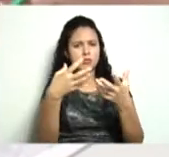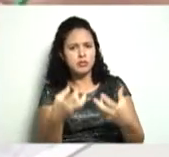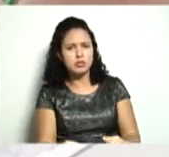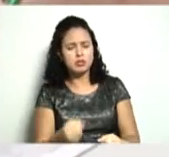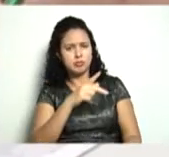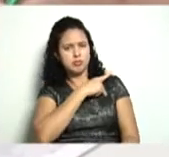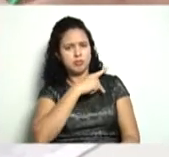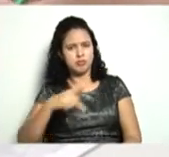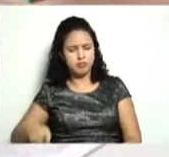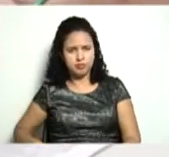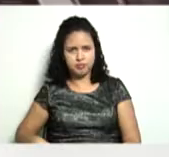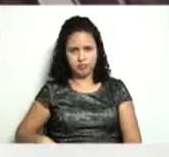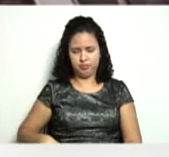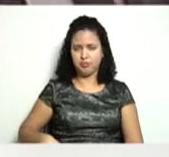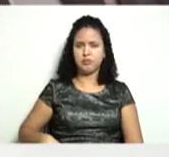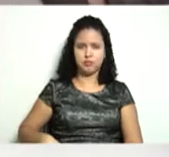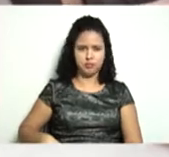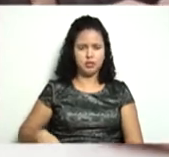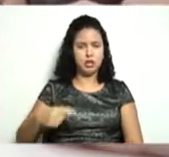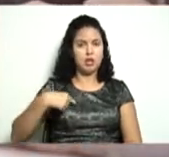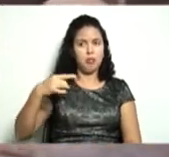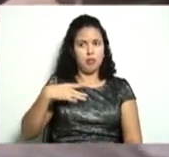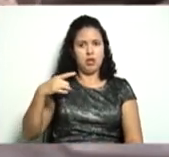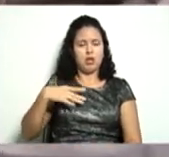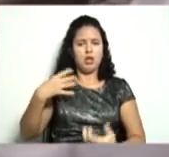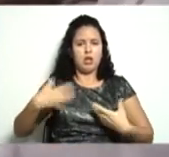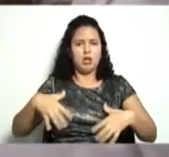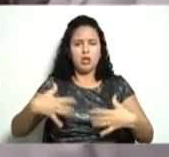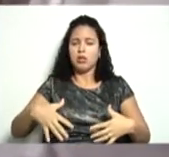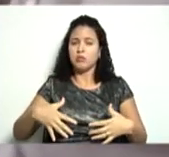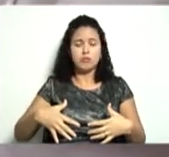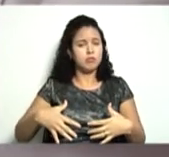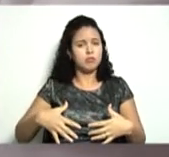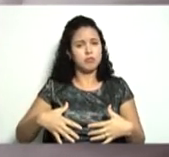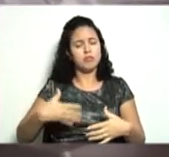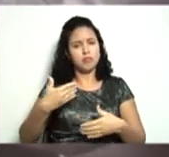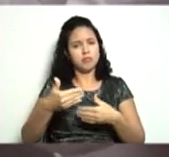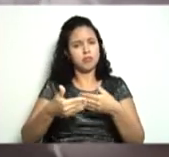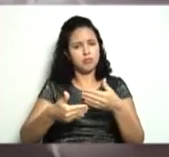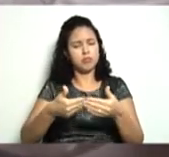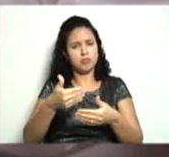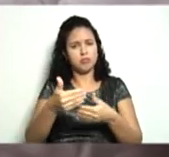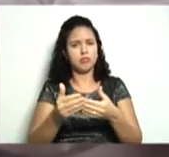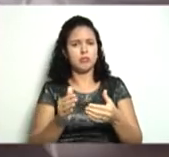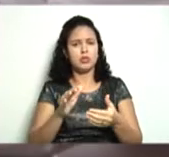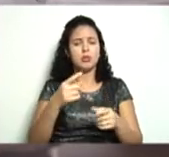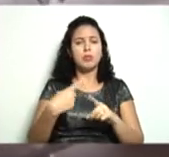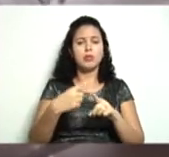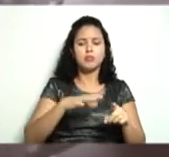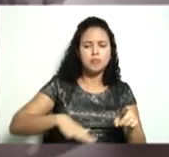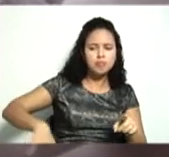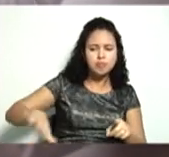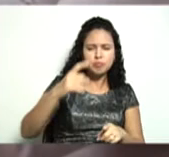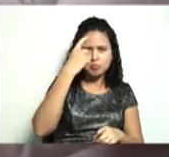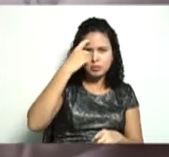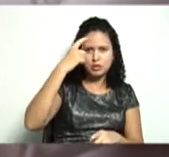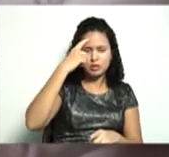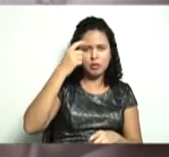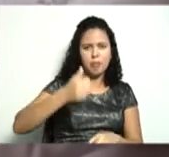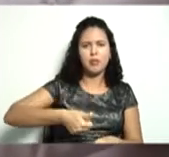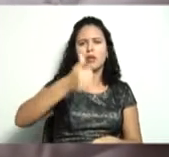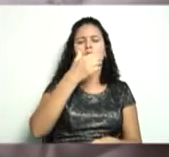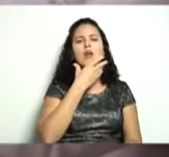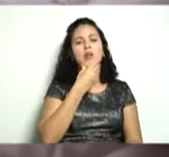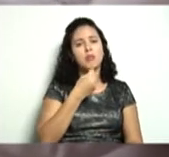porque a gente tem medo, né, de achar que não pode se desempenhar num mundo masculino, não é? Mas enfim, hoje isso